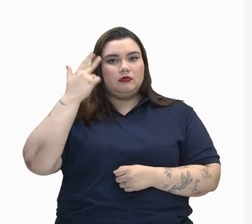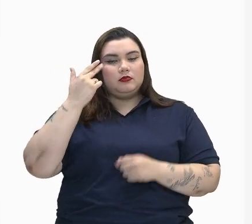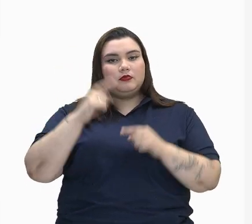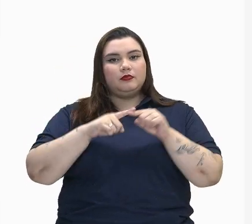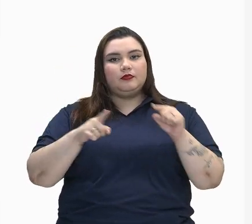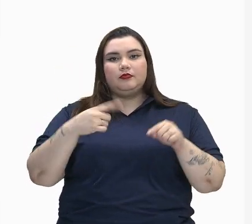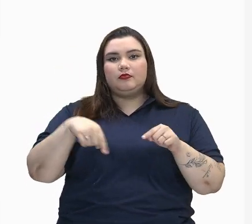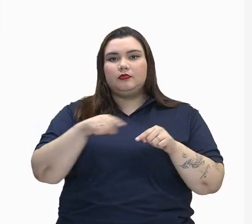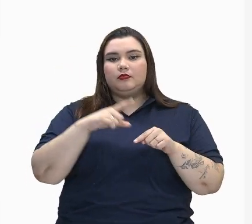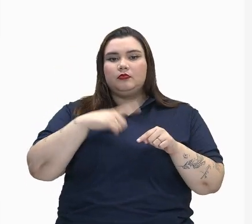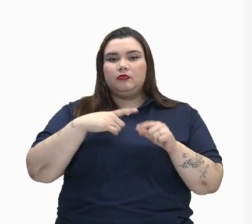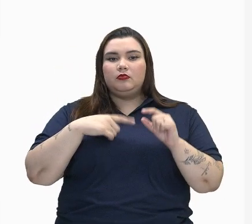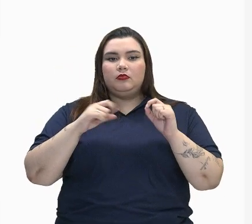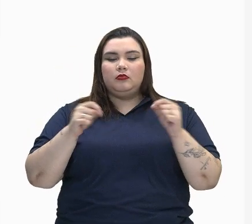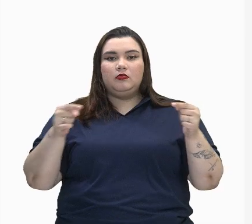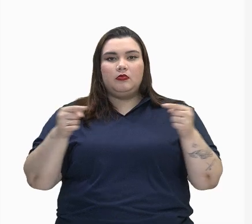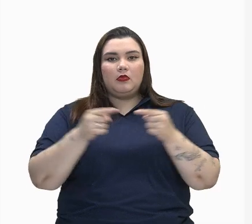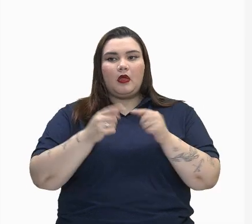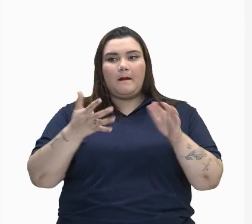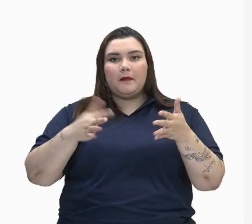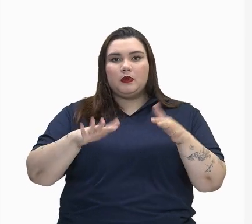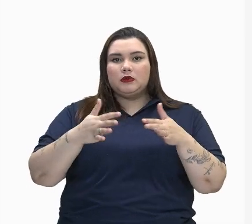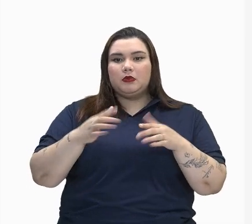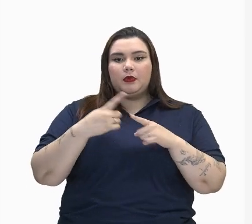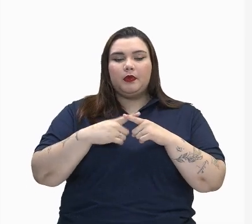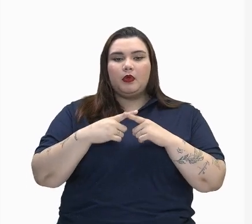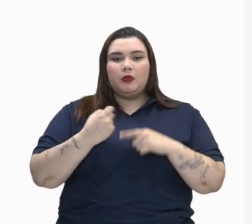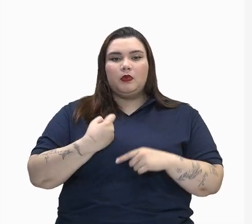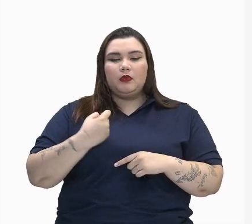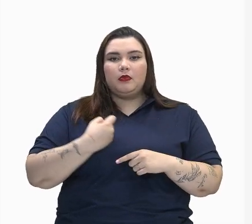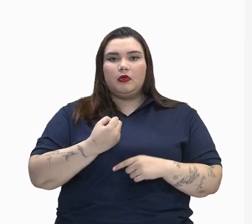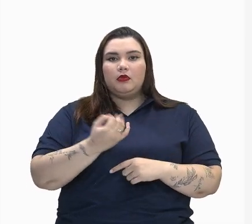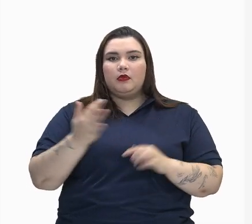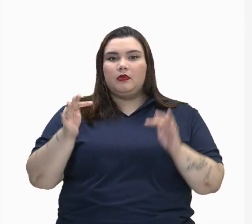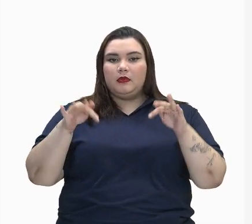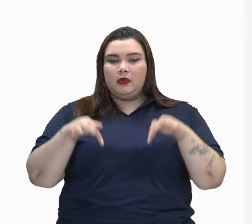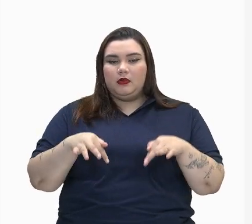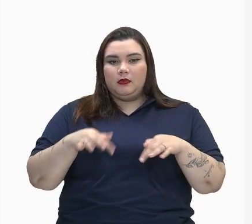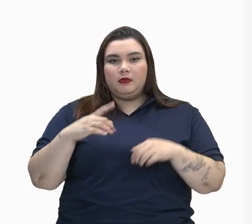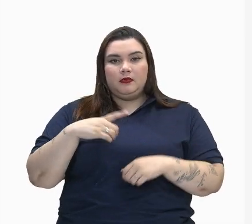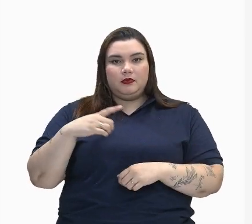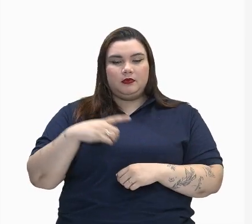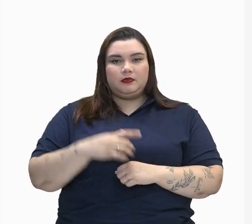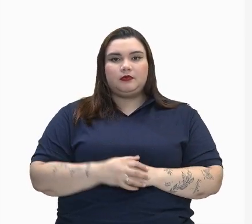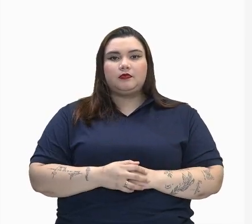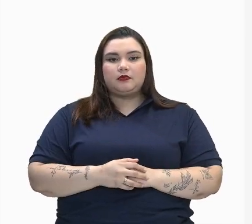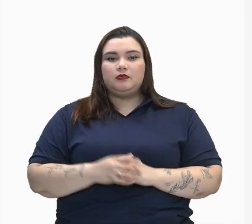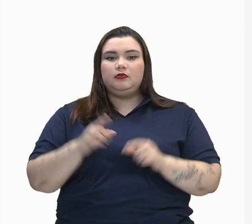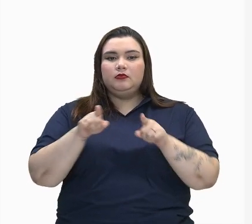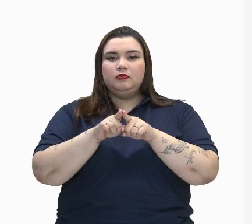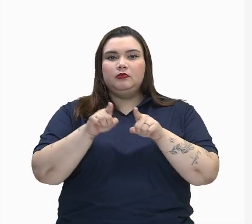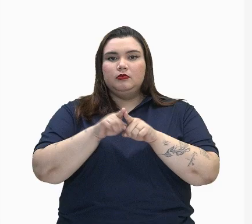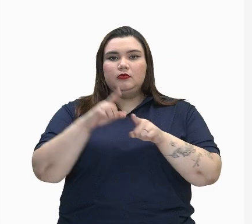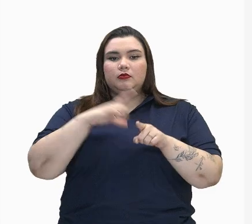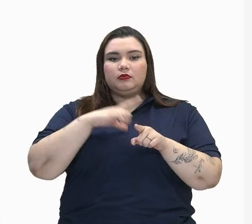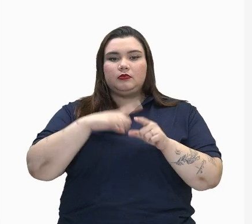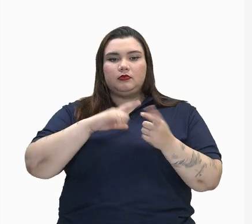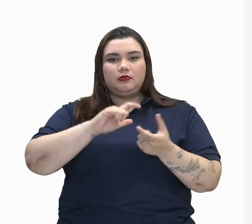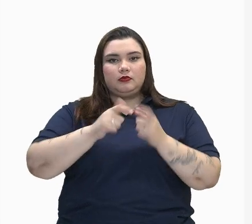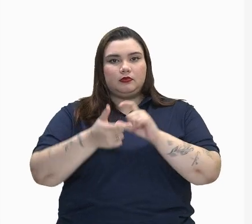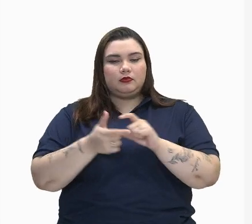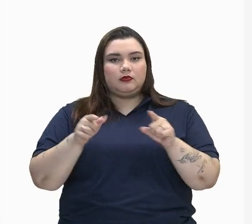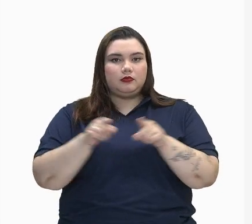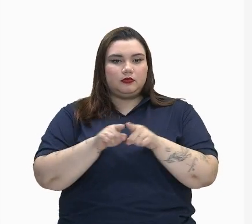você faz isso por aproximação, já que eles são infinitos. Existe uma forma geométrica também, que aí dá uma forma